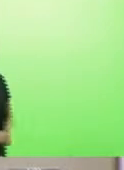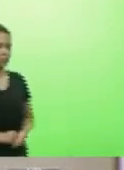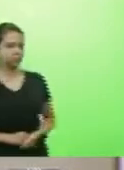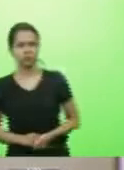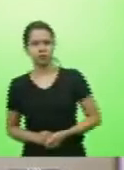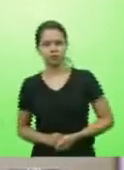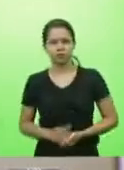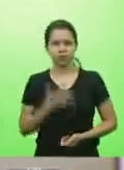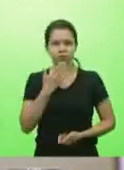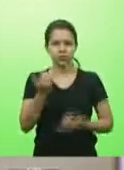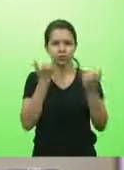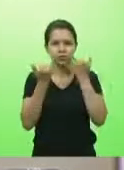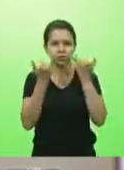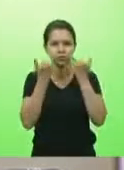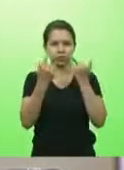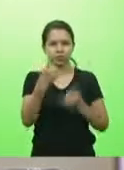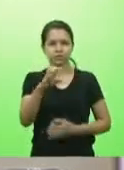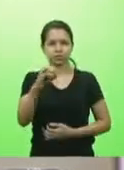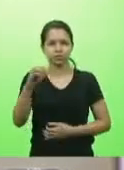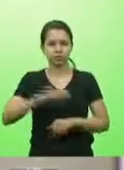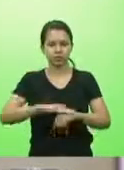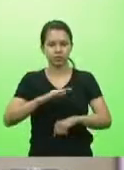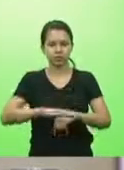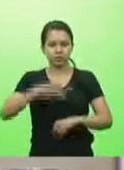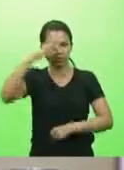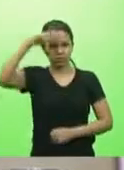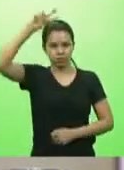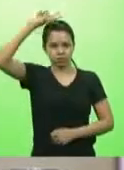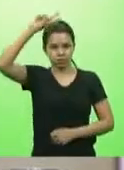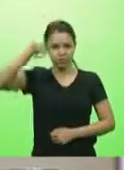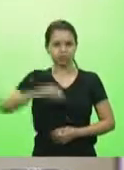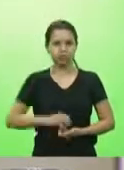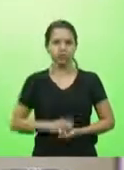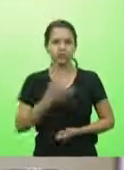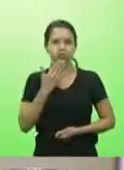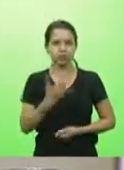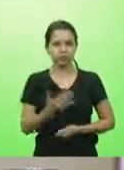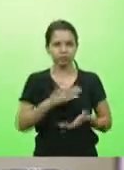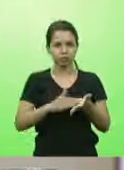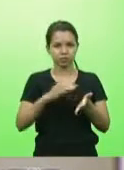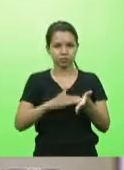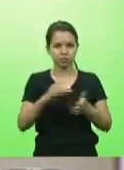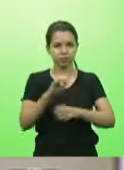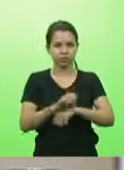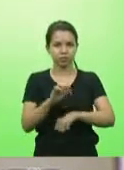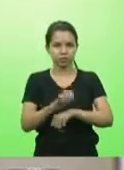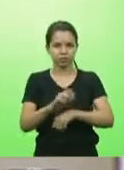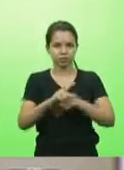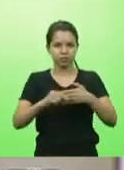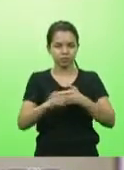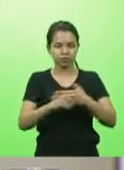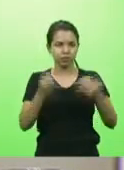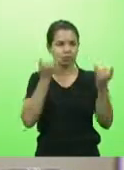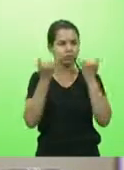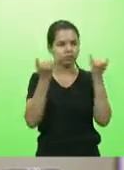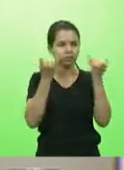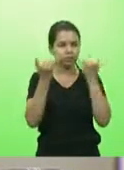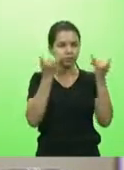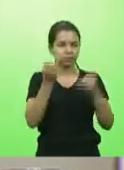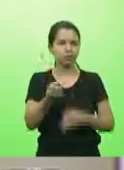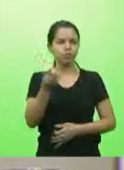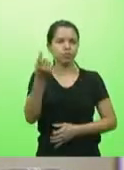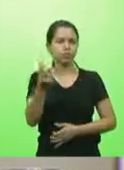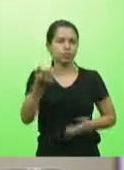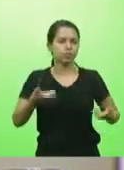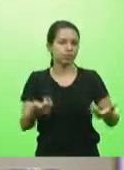pedido de informação sem autor deputado doutor Vicente Caropreso solicitando ao secretário do estado da casa civil informações acerca do quanto foi gasto